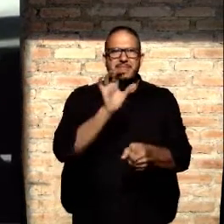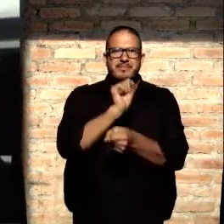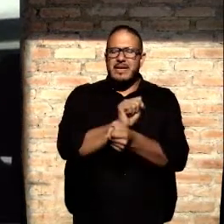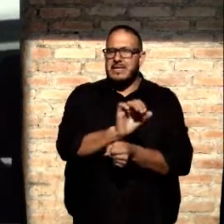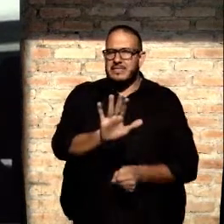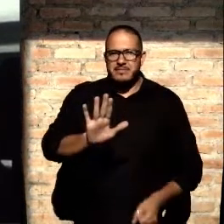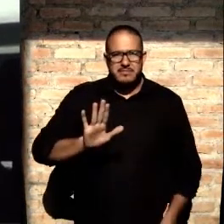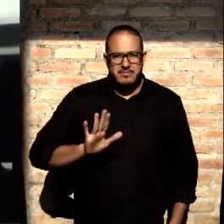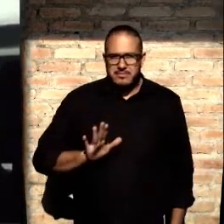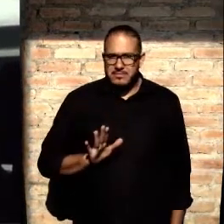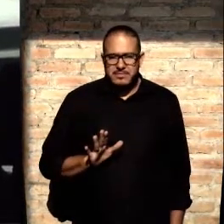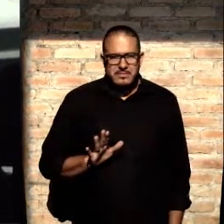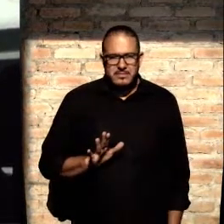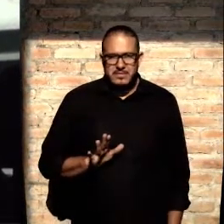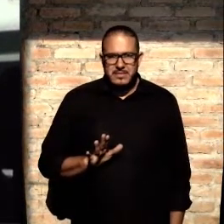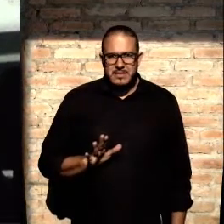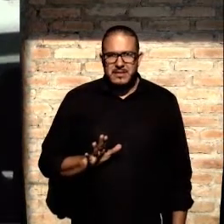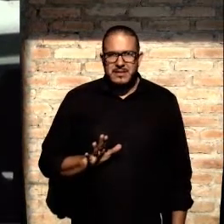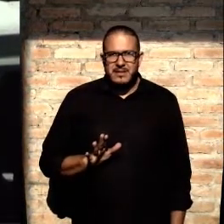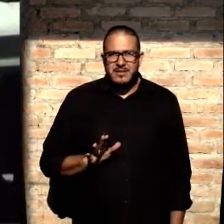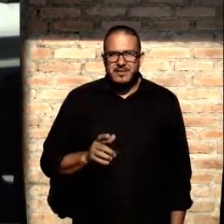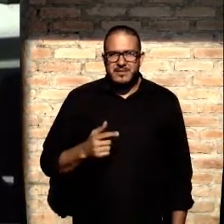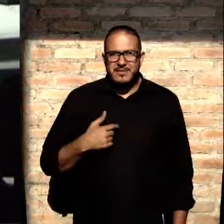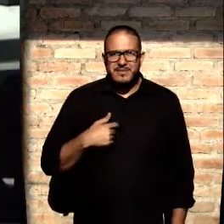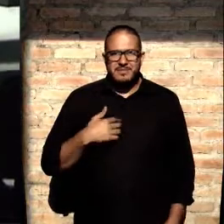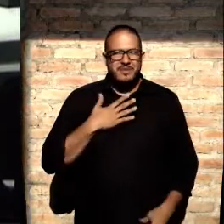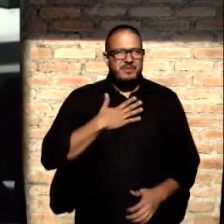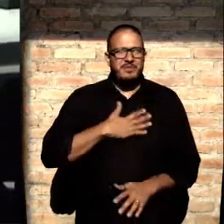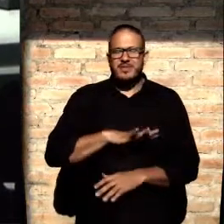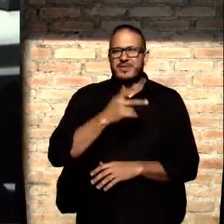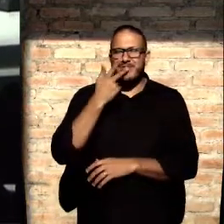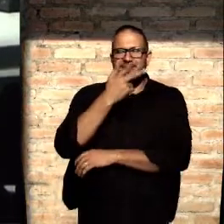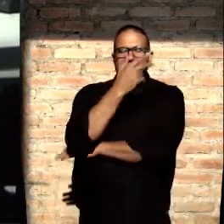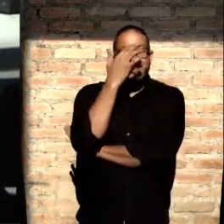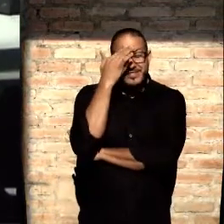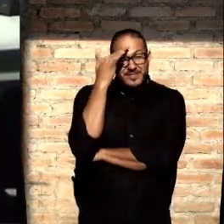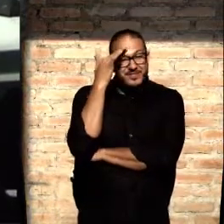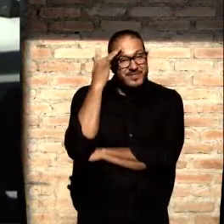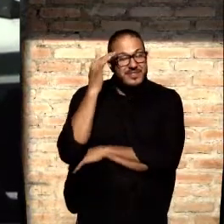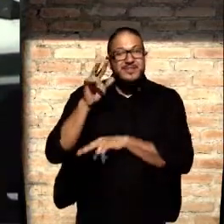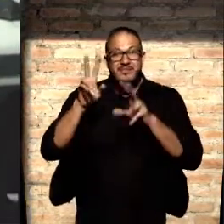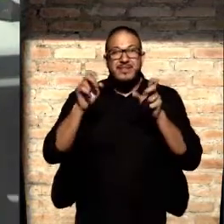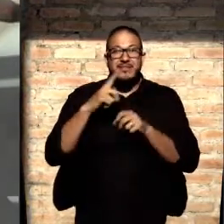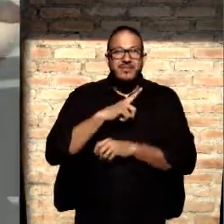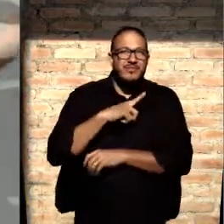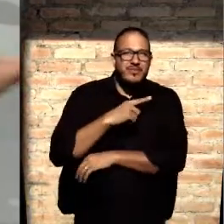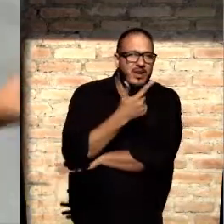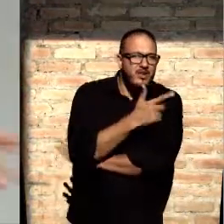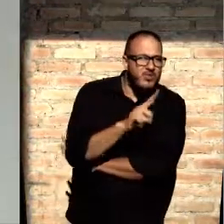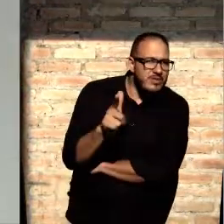porque eu sou eu não gosto de falar sobre isso mas como não tem as crianças presentes ego de alguma maneira essa platéia